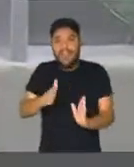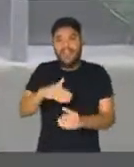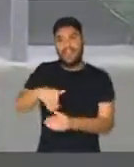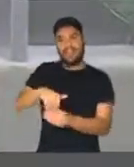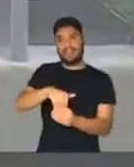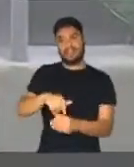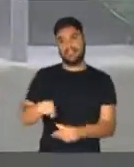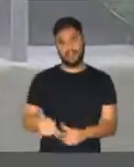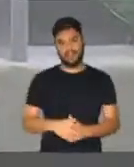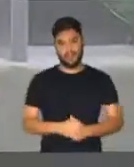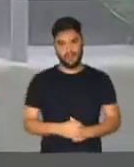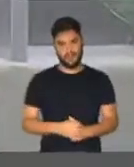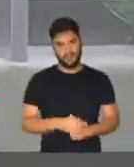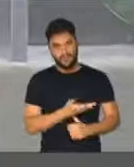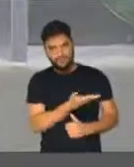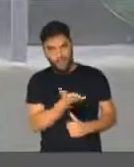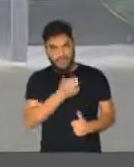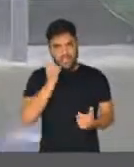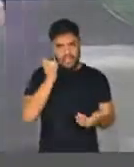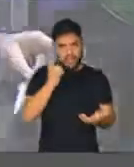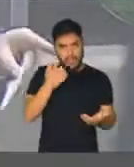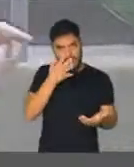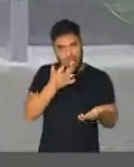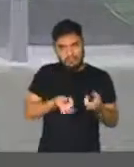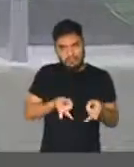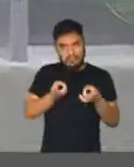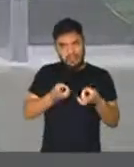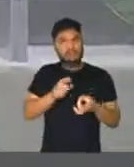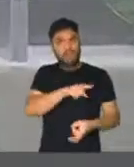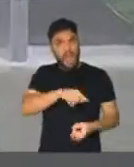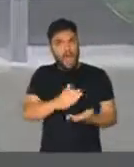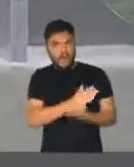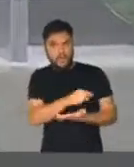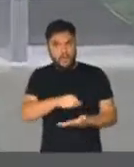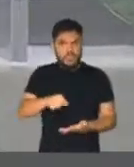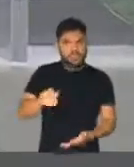senhores, que são deputados, que já foram prefeitos,